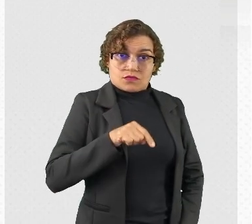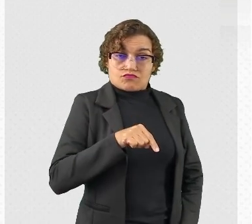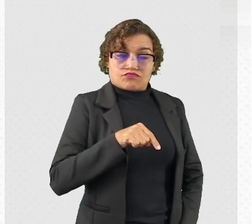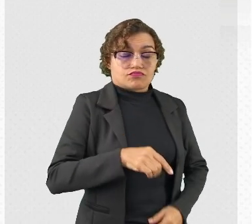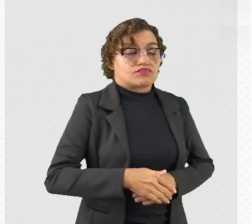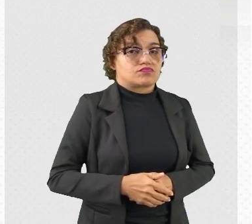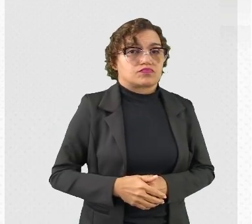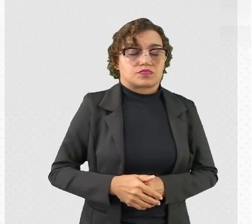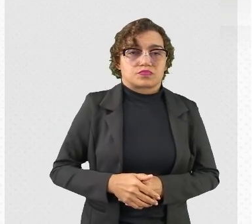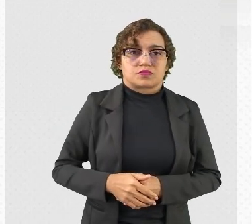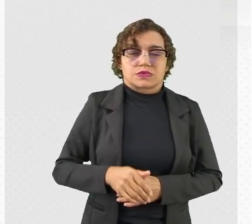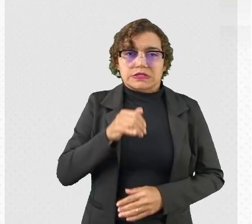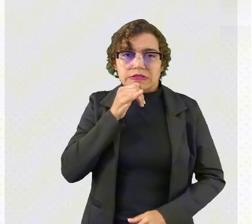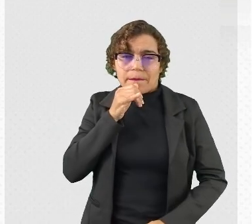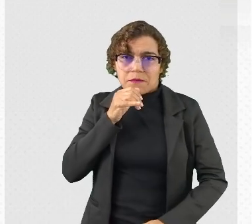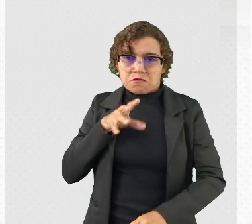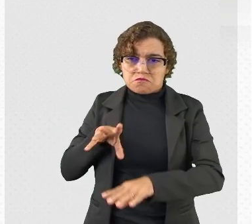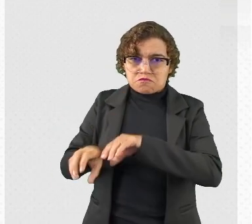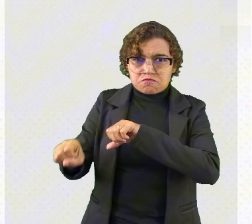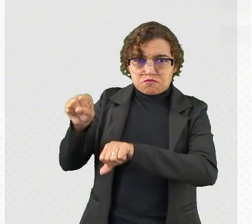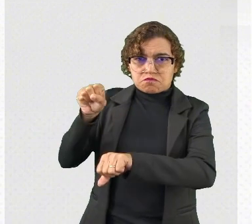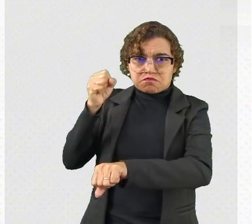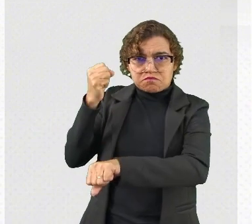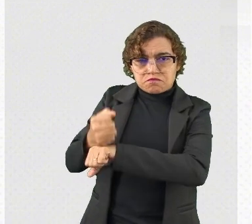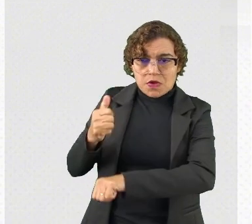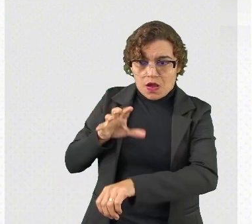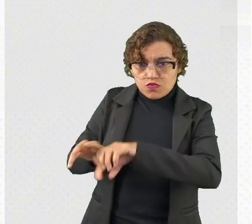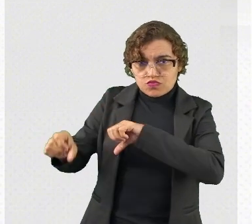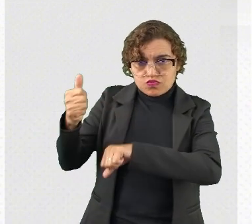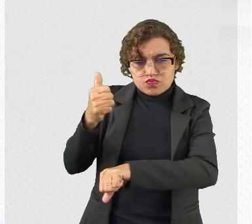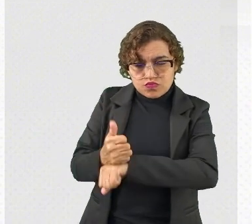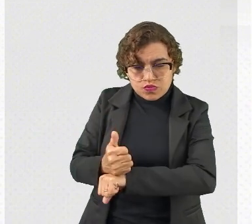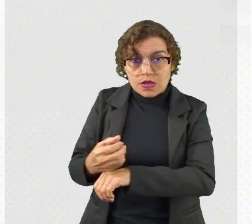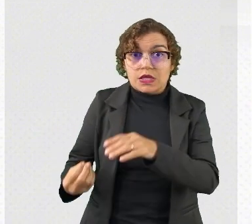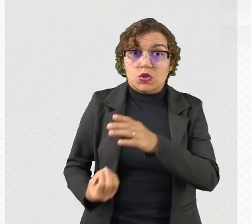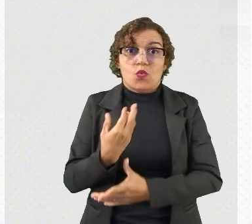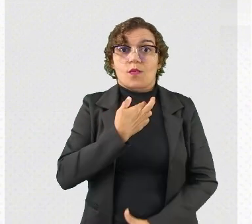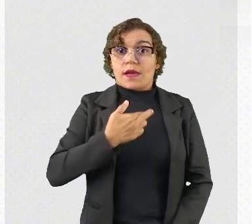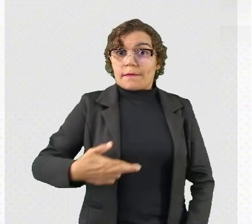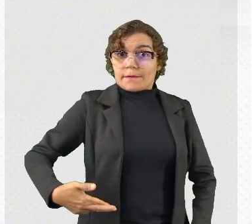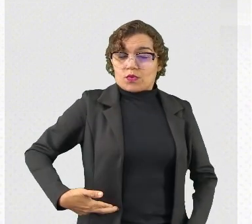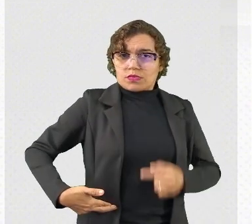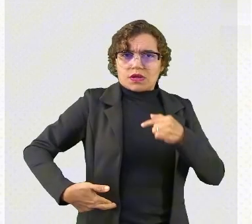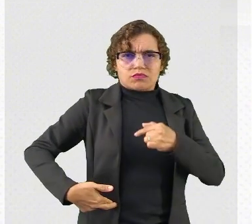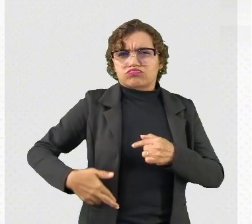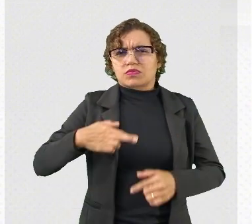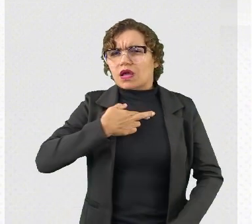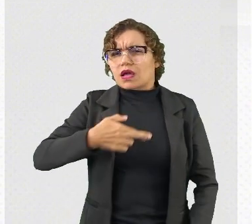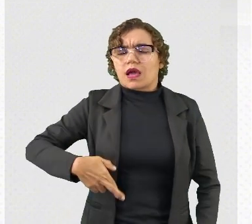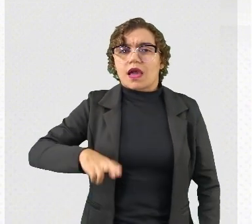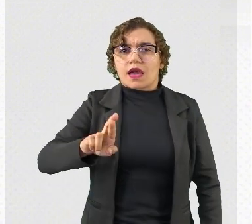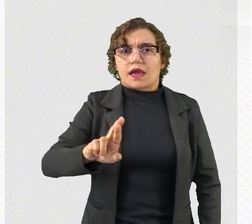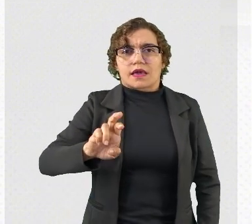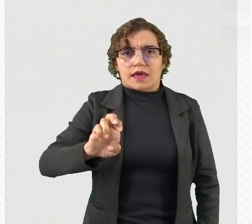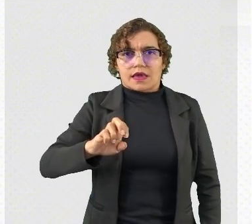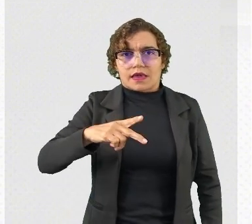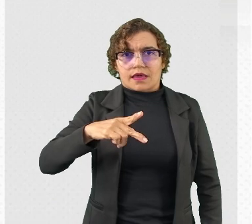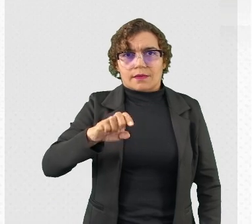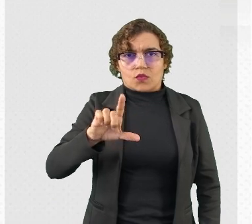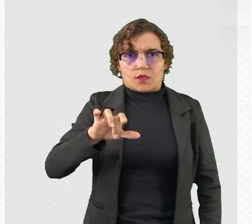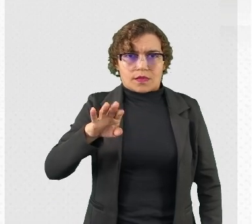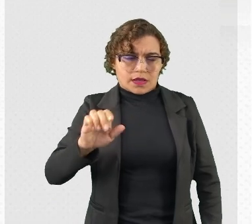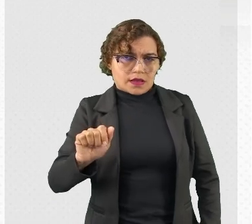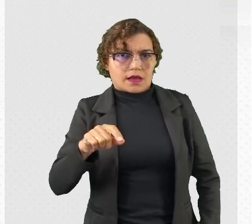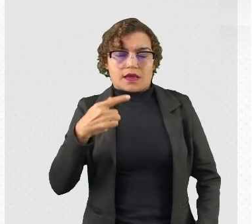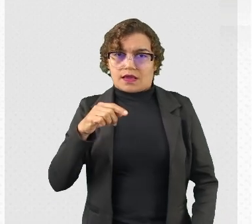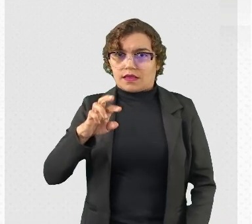que dominou, né, a cidade, estabeleceu uma república. Essa república, inicialmente ela foi liderada